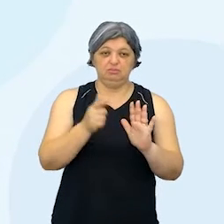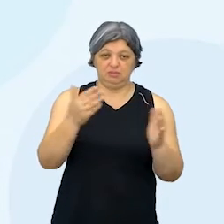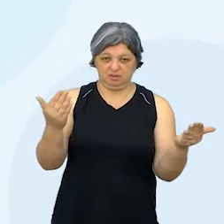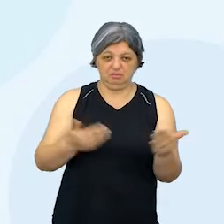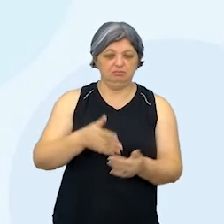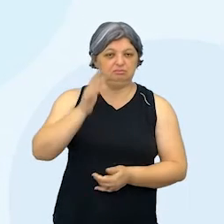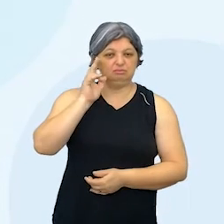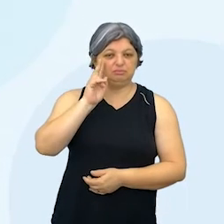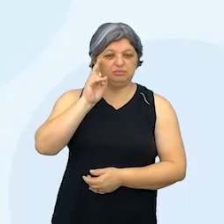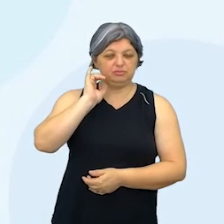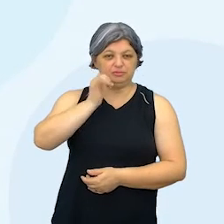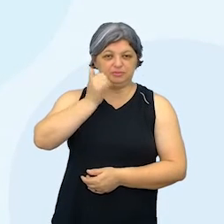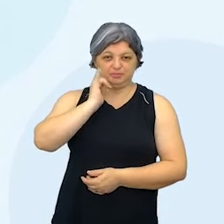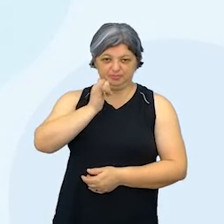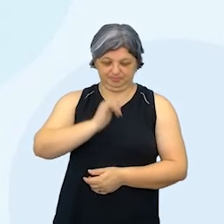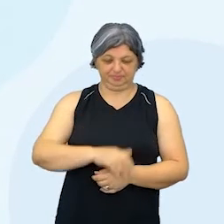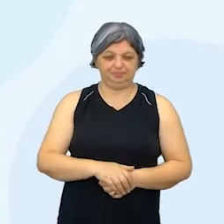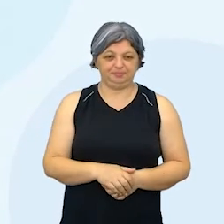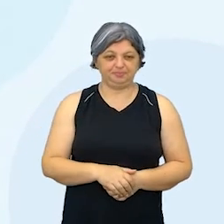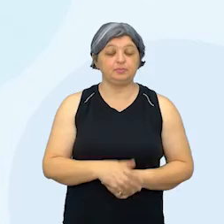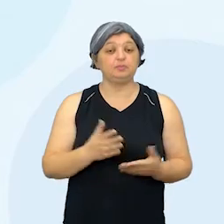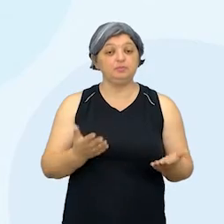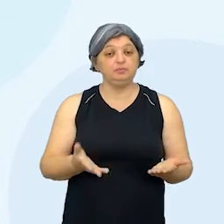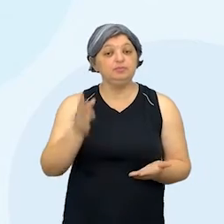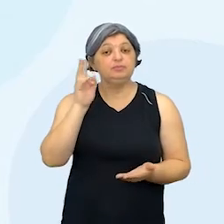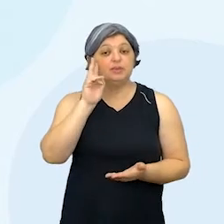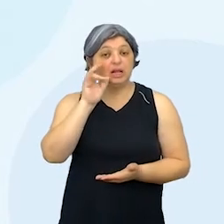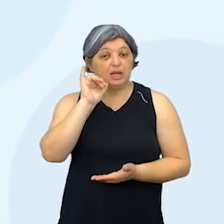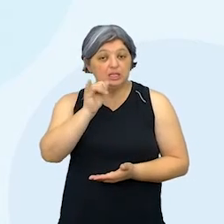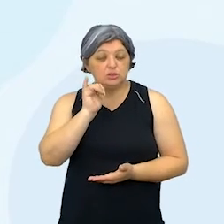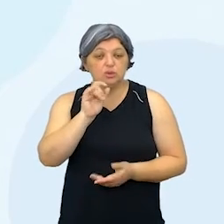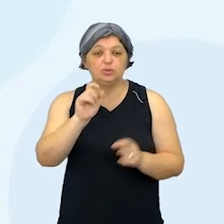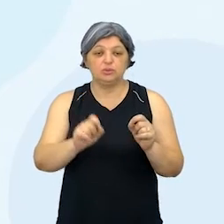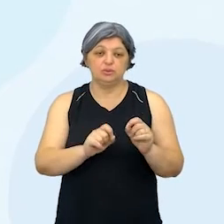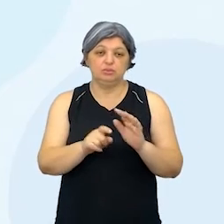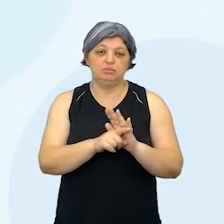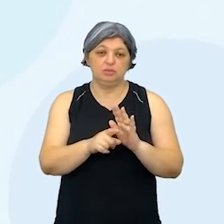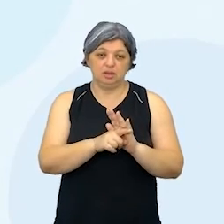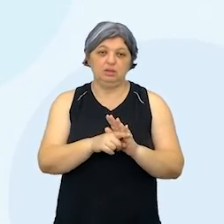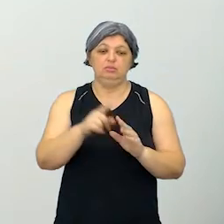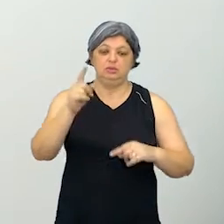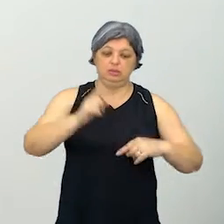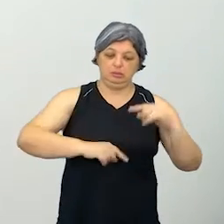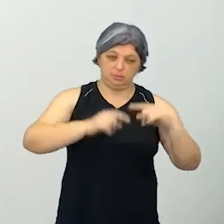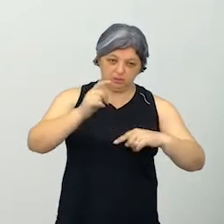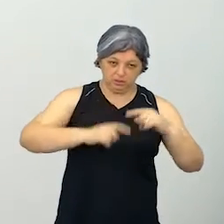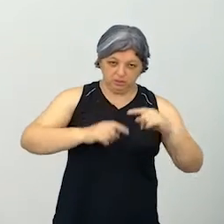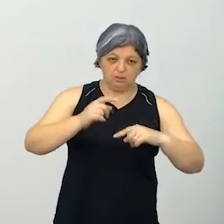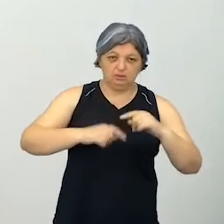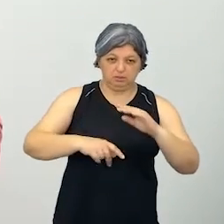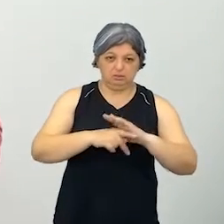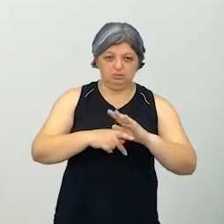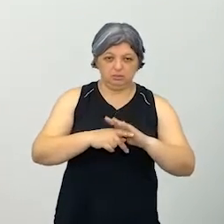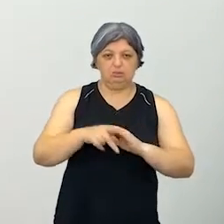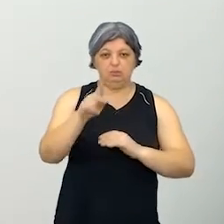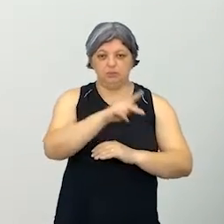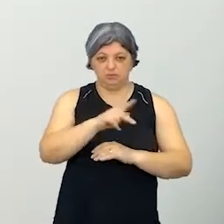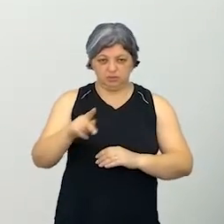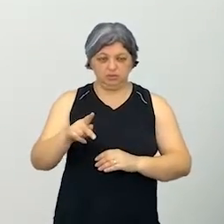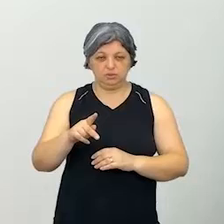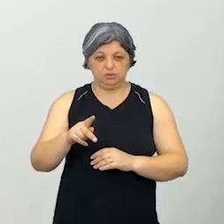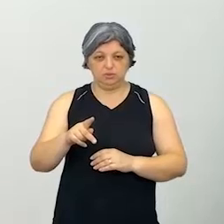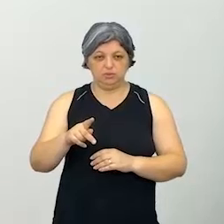vamos pensar. A gente vai contar. Olha só, essa história faz parte do nosso material, está no material do professor